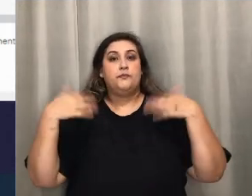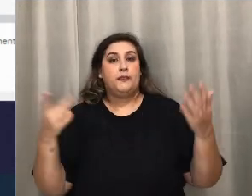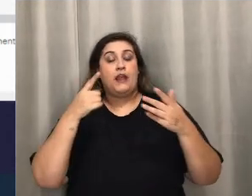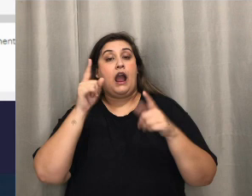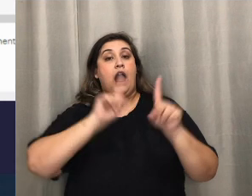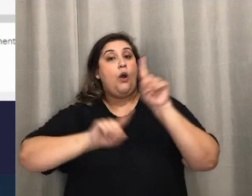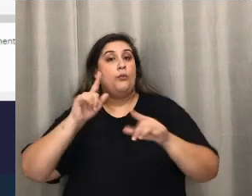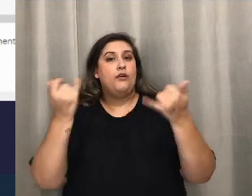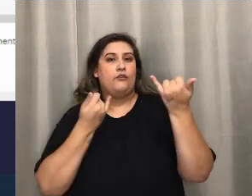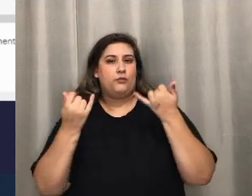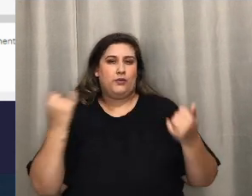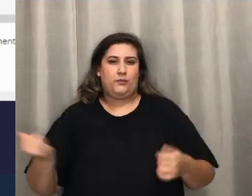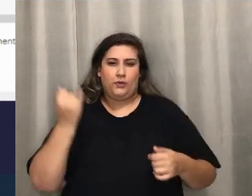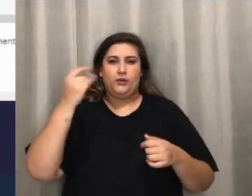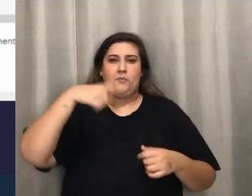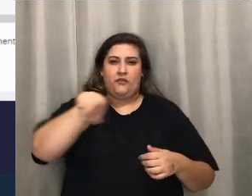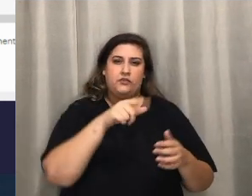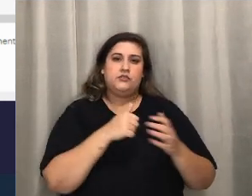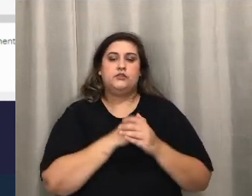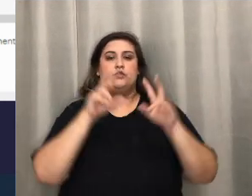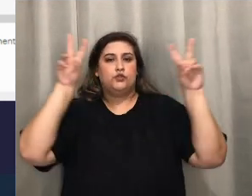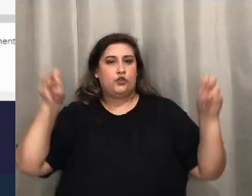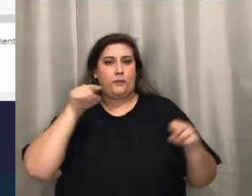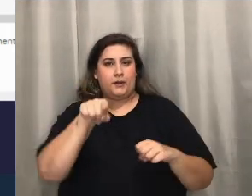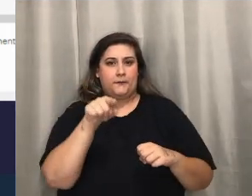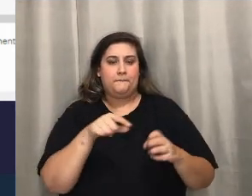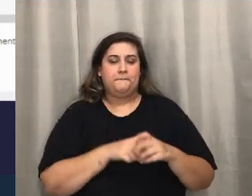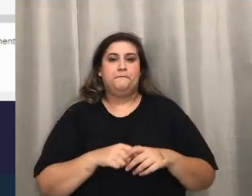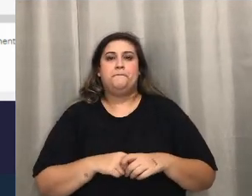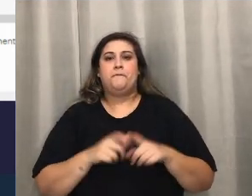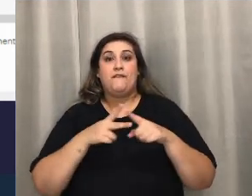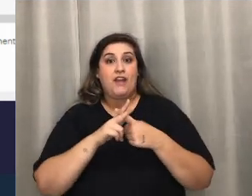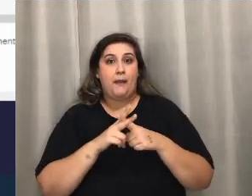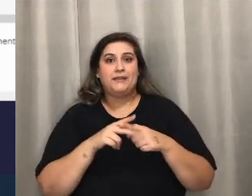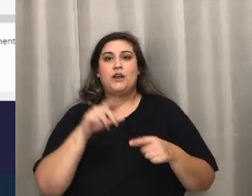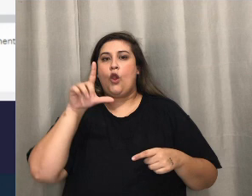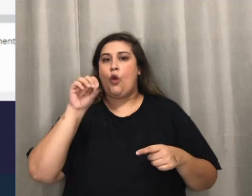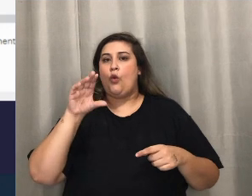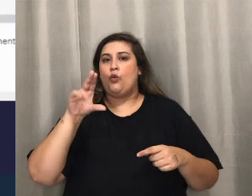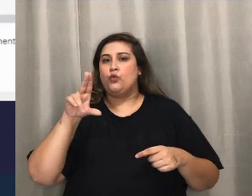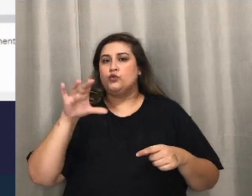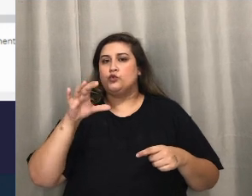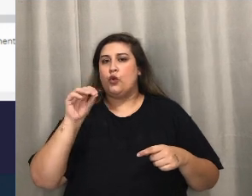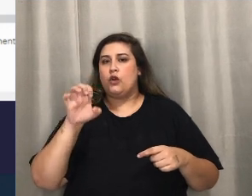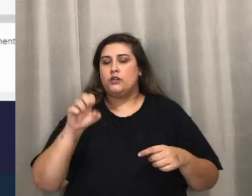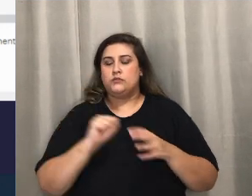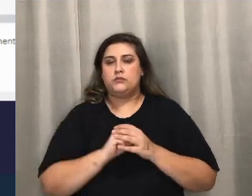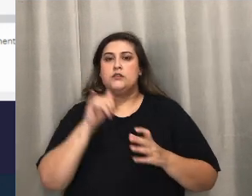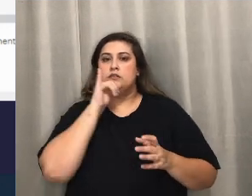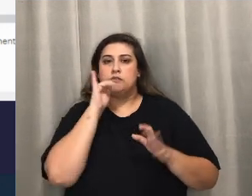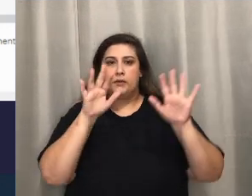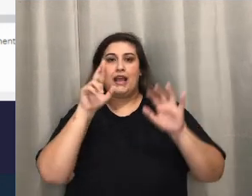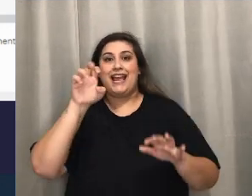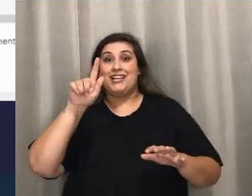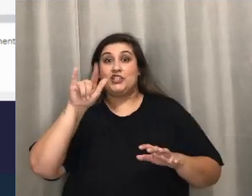informações importantes sobre essas ferramentas de locuções. Por exemplo, o registro,